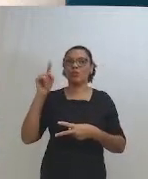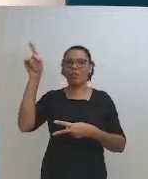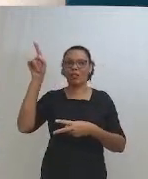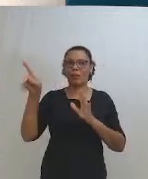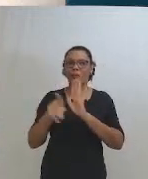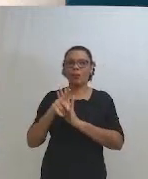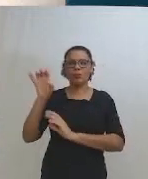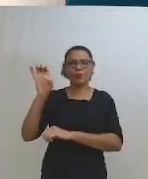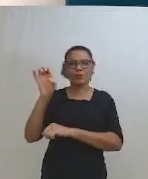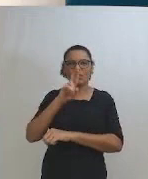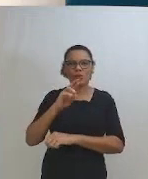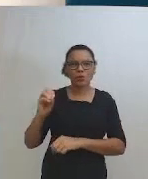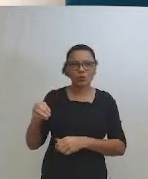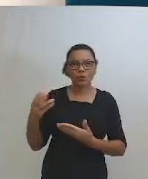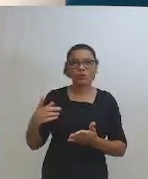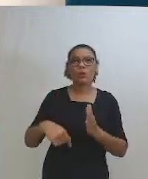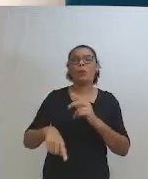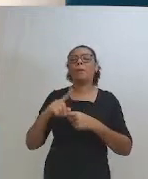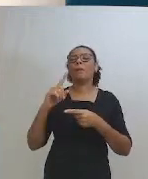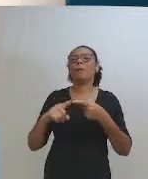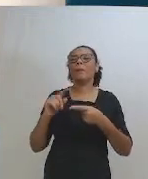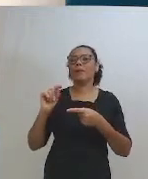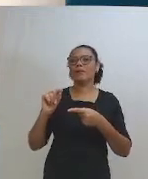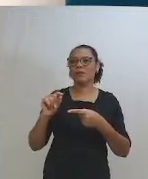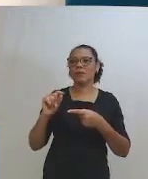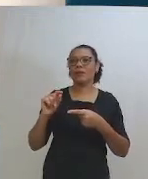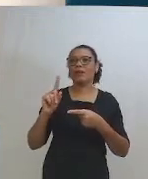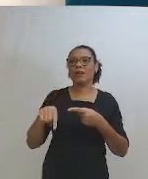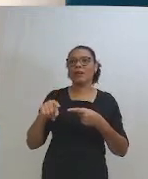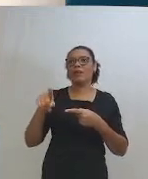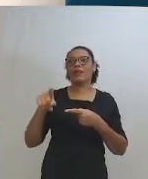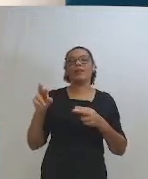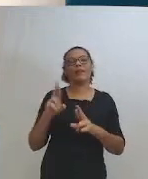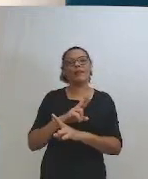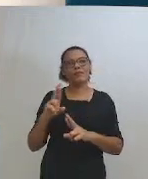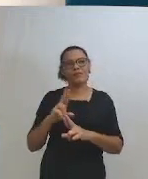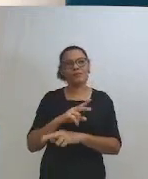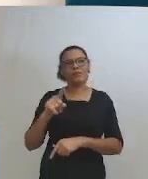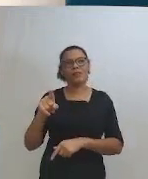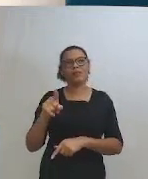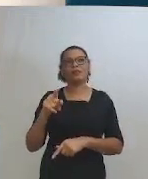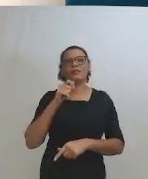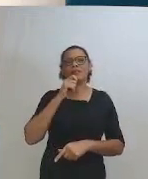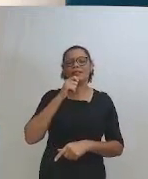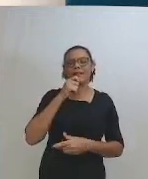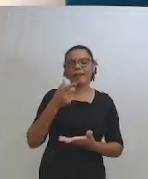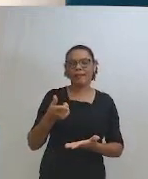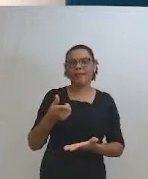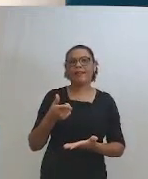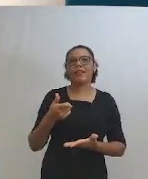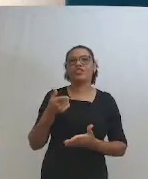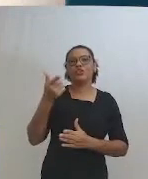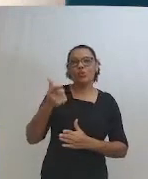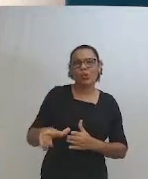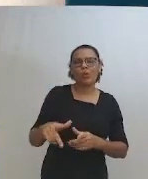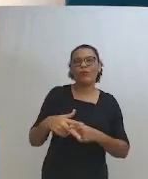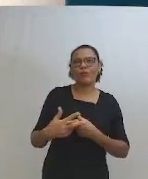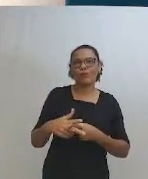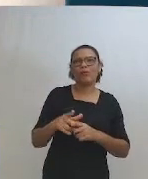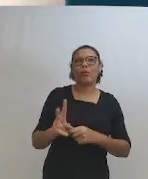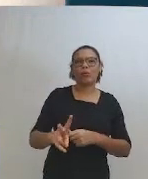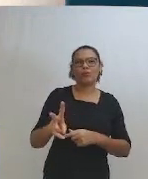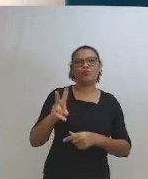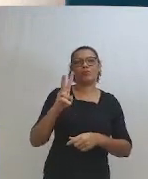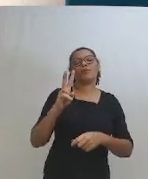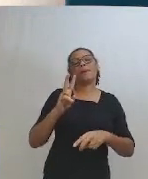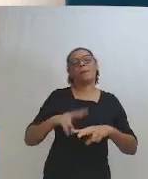primeiro fator está relacionado à ausência de revisão da manutenção da prisão preventiva do